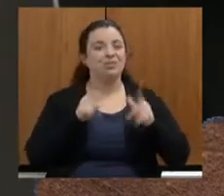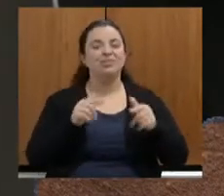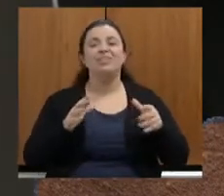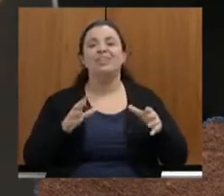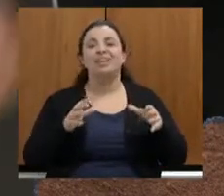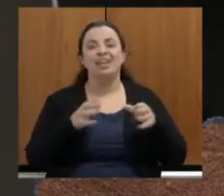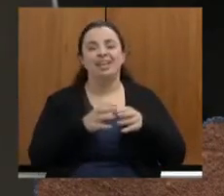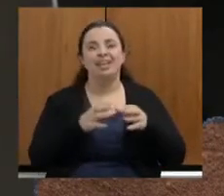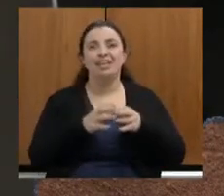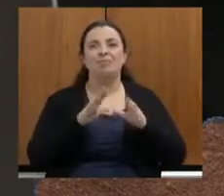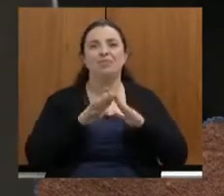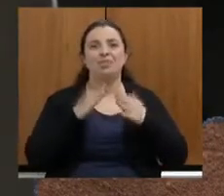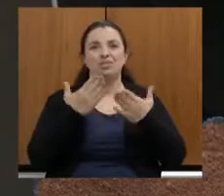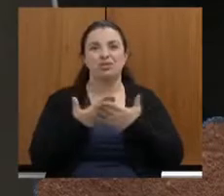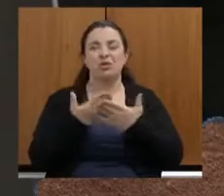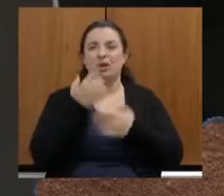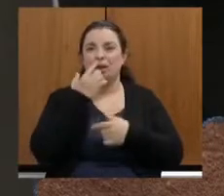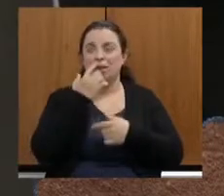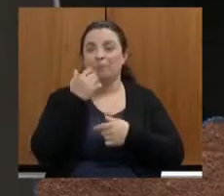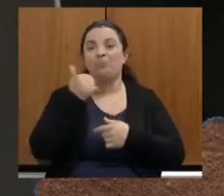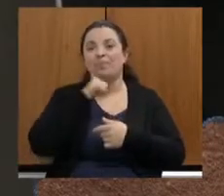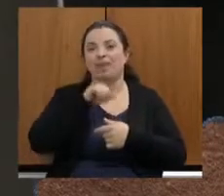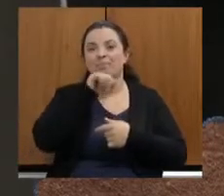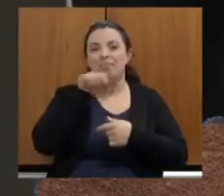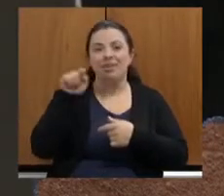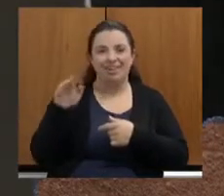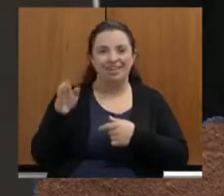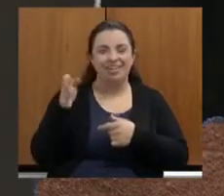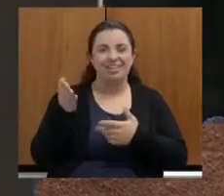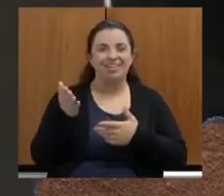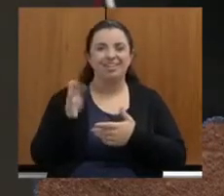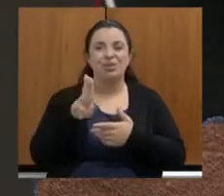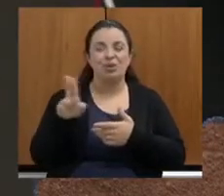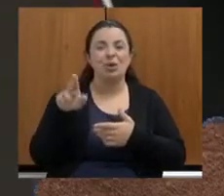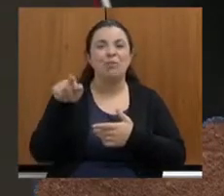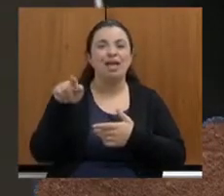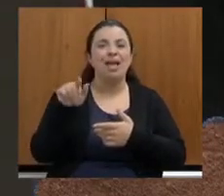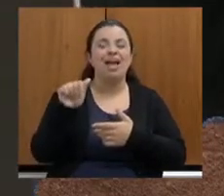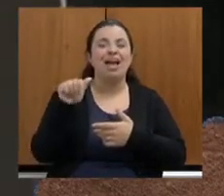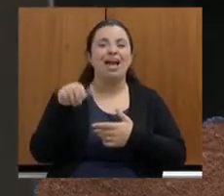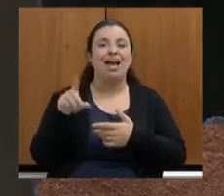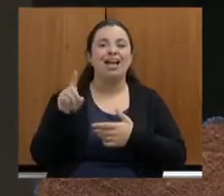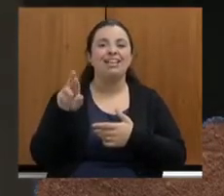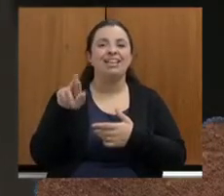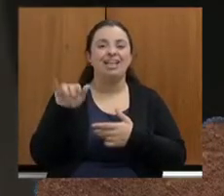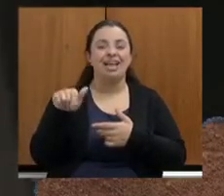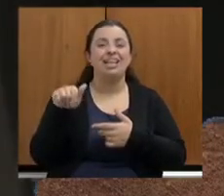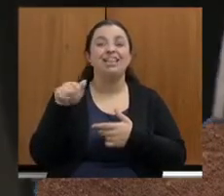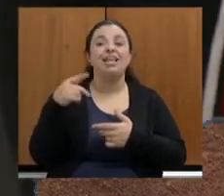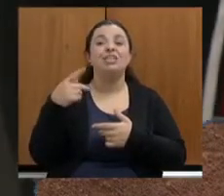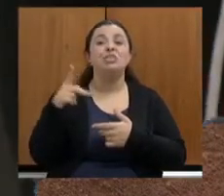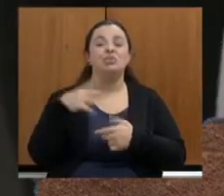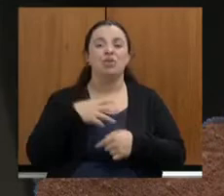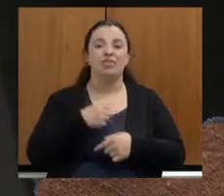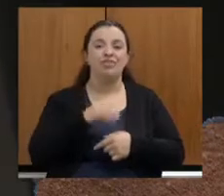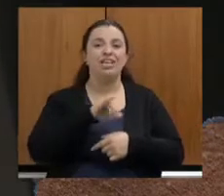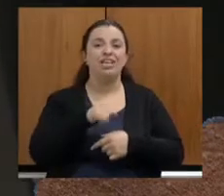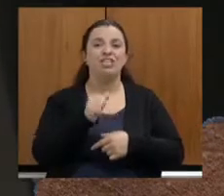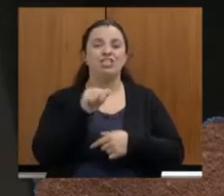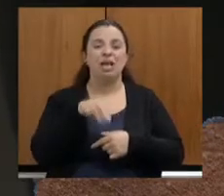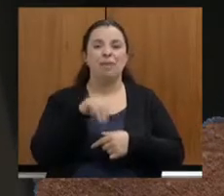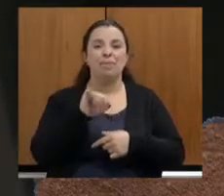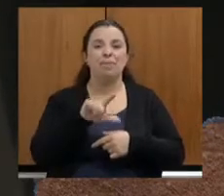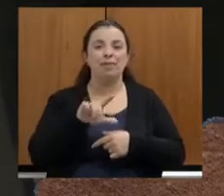escola a mãe Adriane mãe de uma aluna minha Jamily por nos apresentar é o